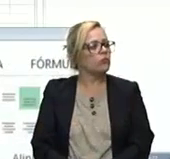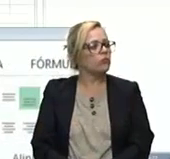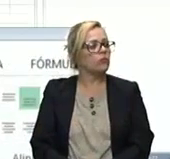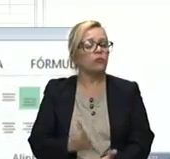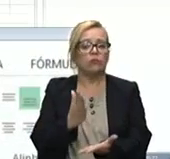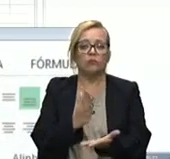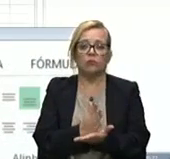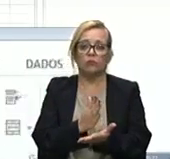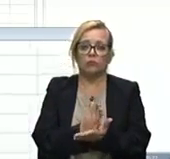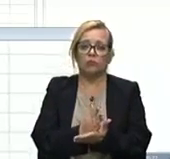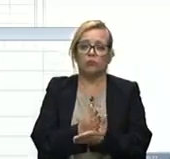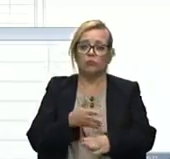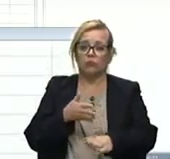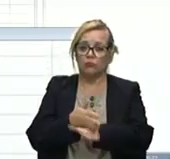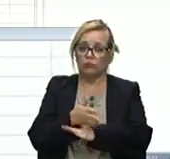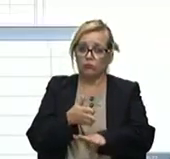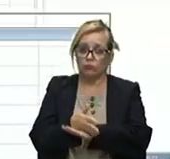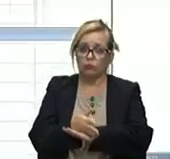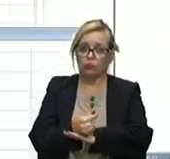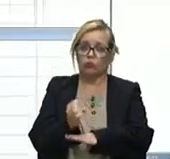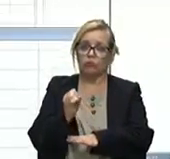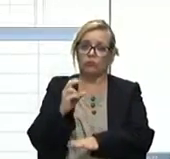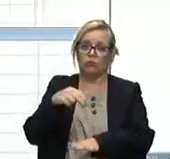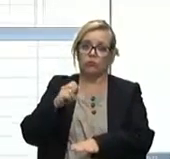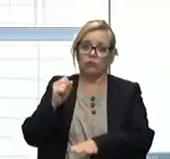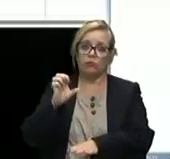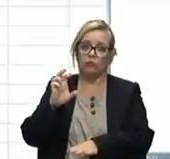clico em inserir,